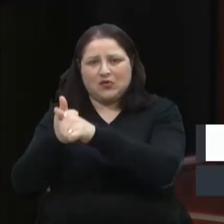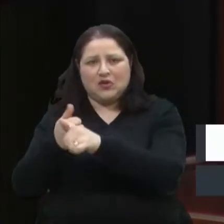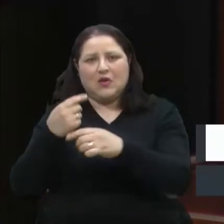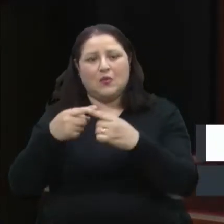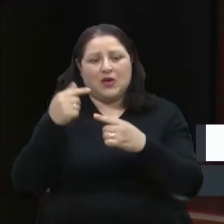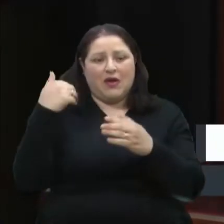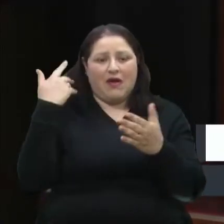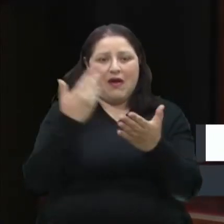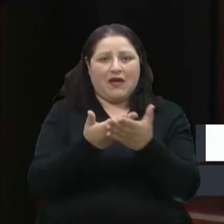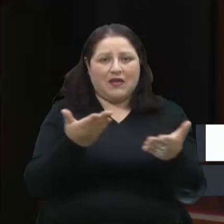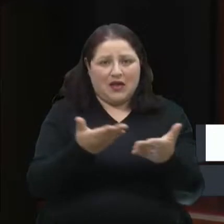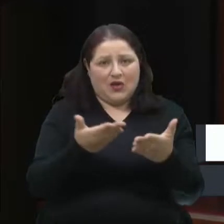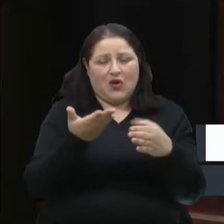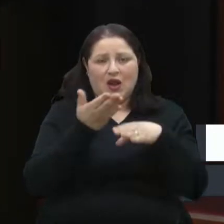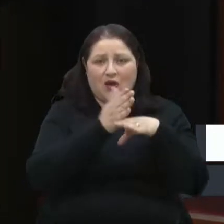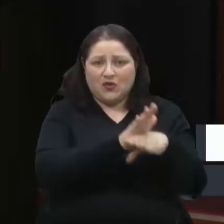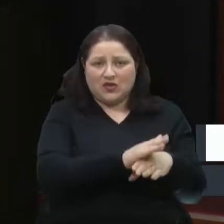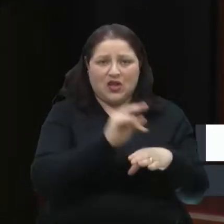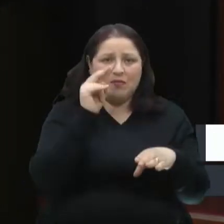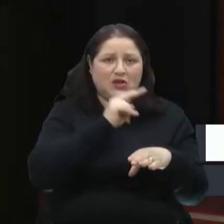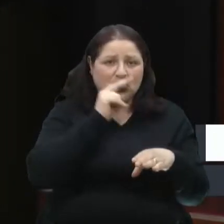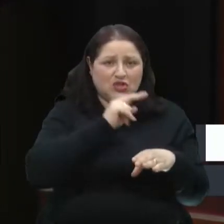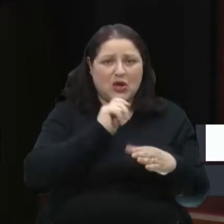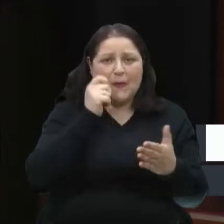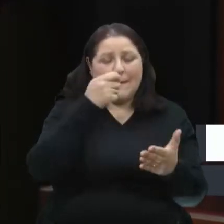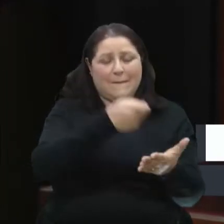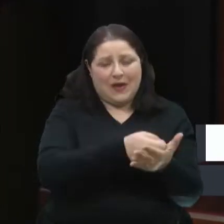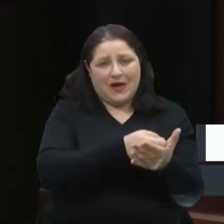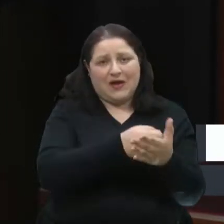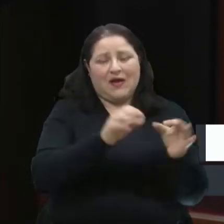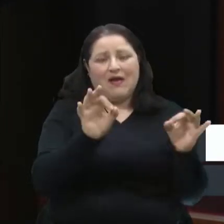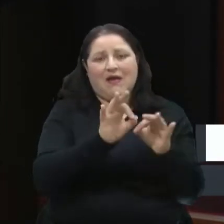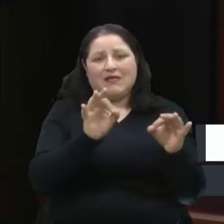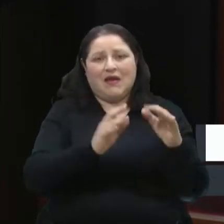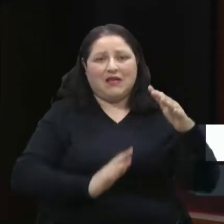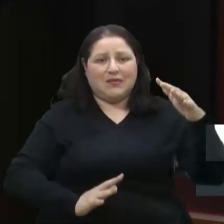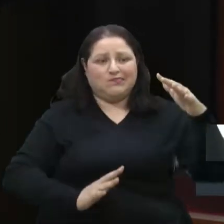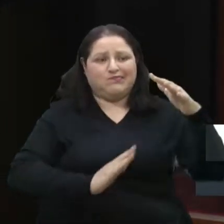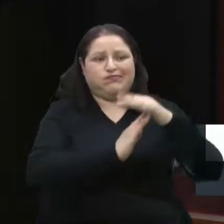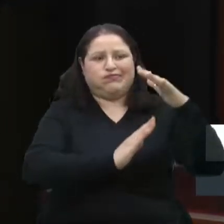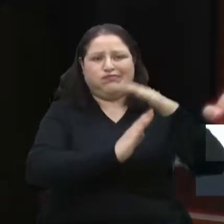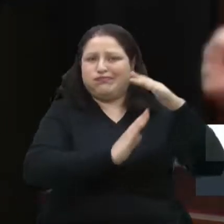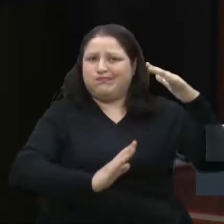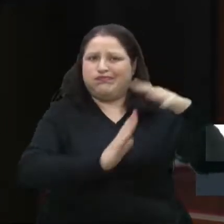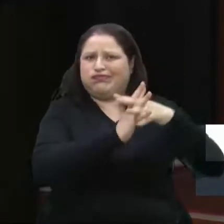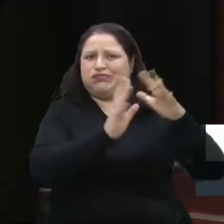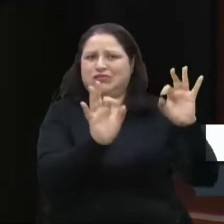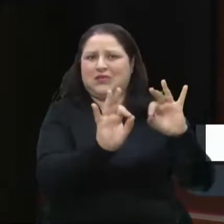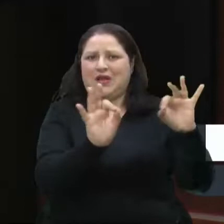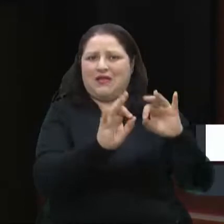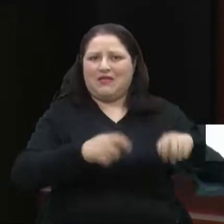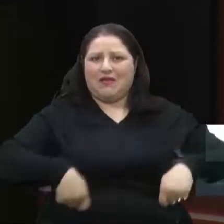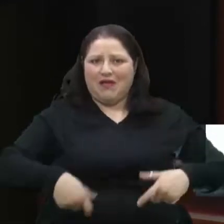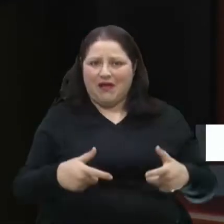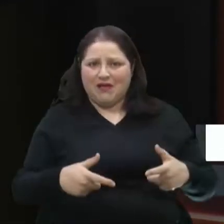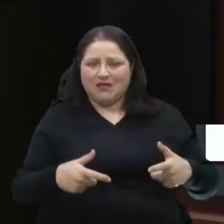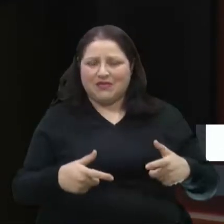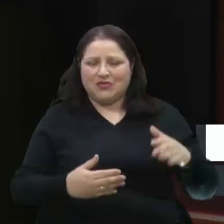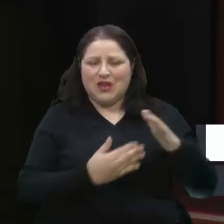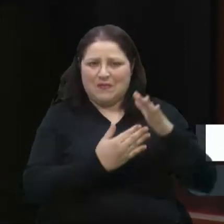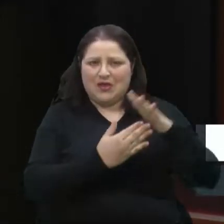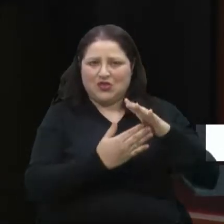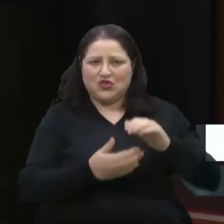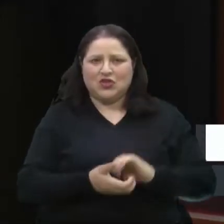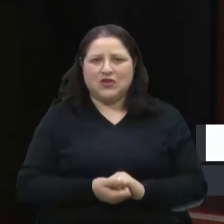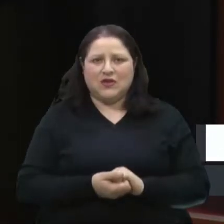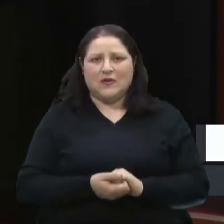pago sem a necessidade de furar o teto de gasto. E não venham aqui nessa tribuna